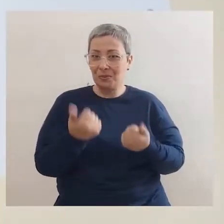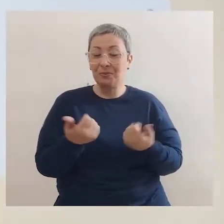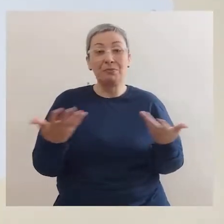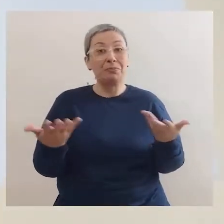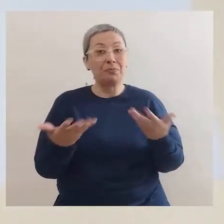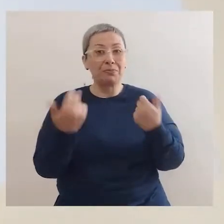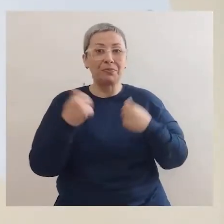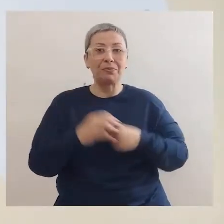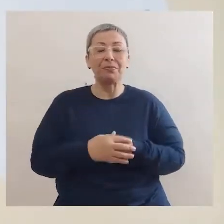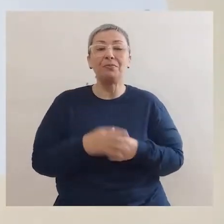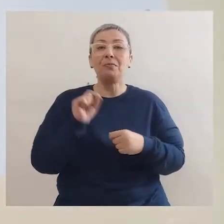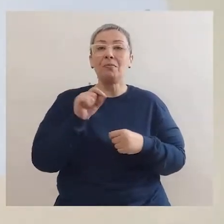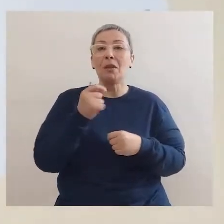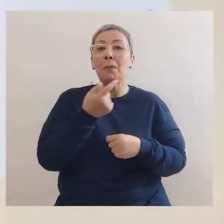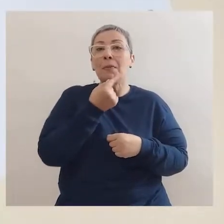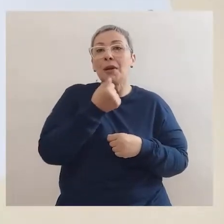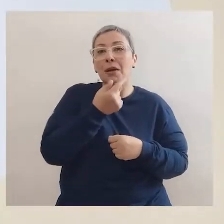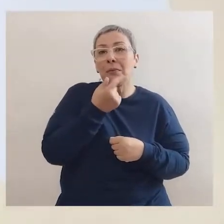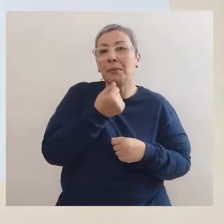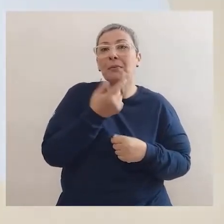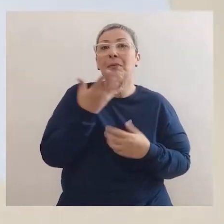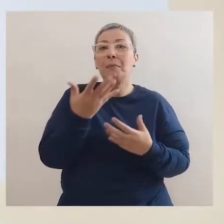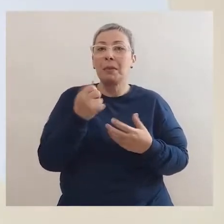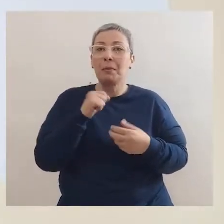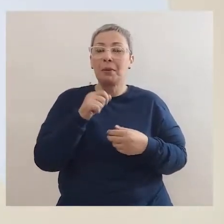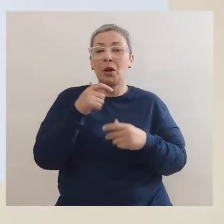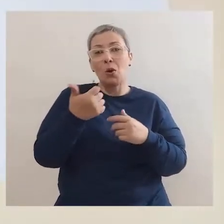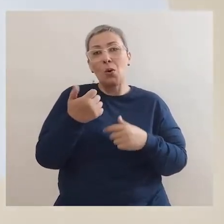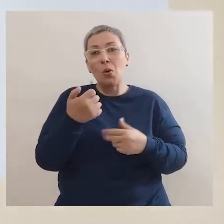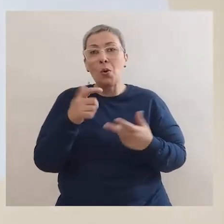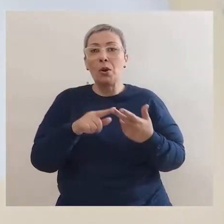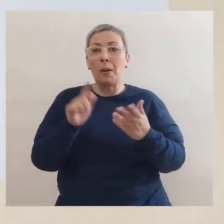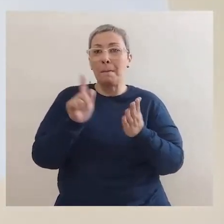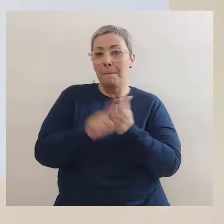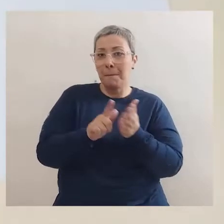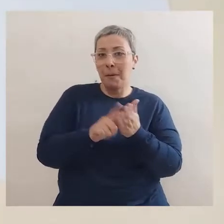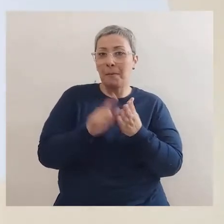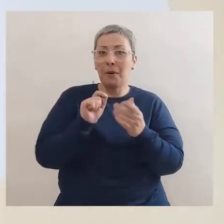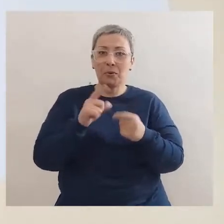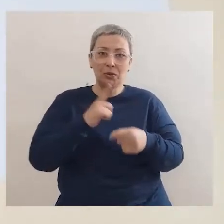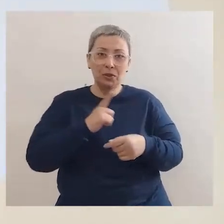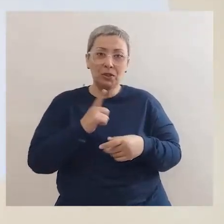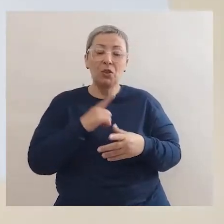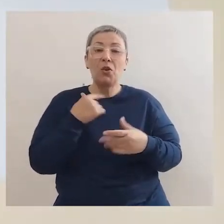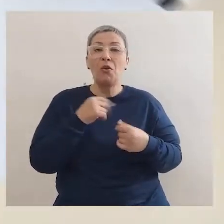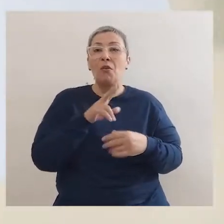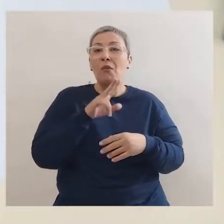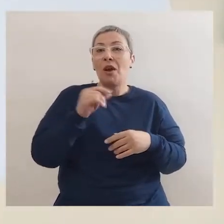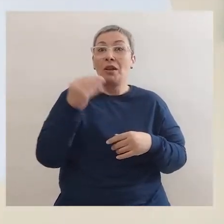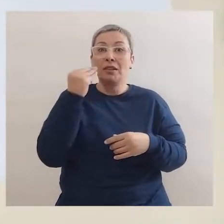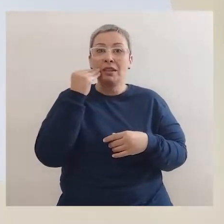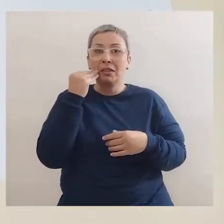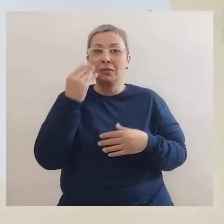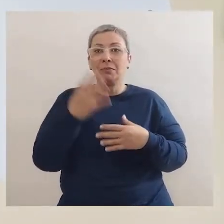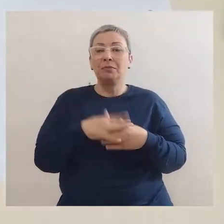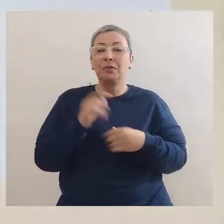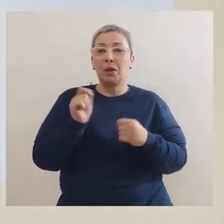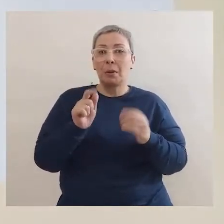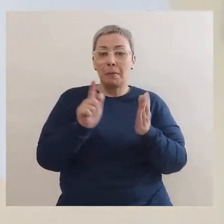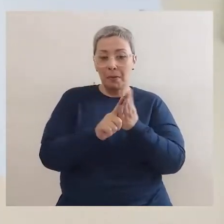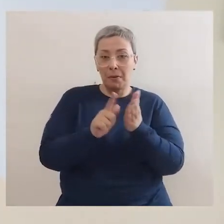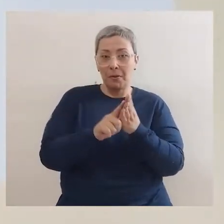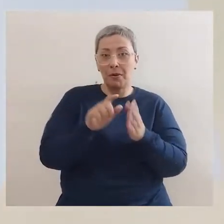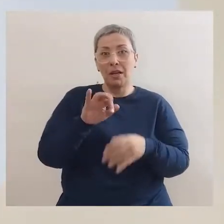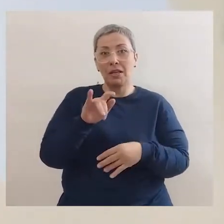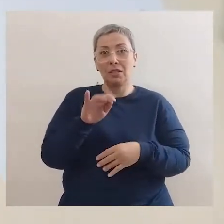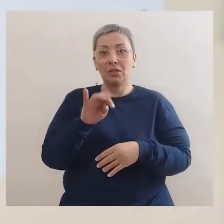pedaço de cartolina, um lápis, tá vendo meu lápis aqui? E eu vou usar uma canetinha, tá? Então, lembra